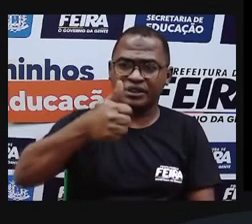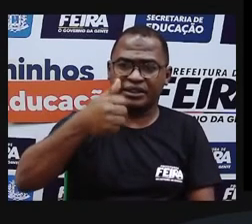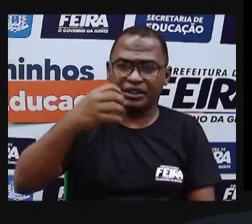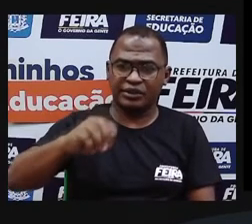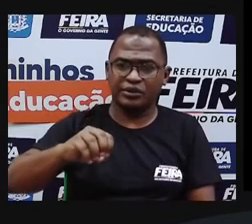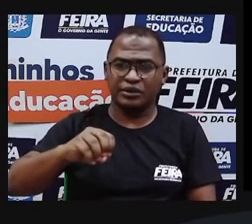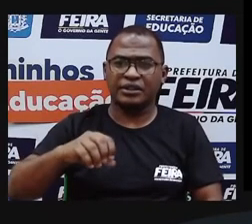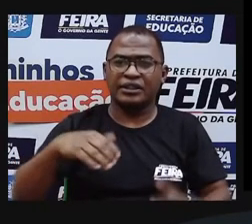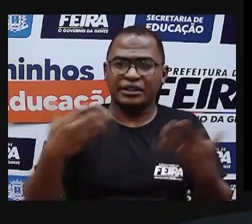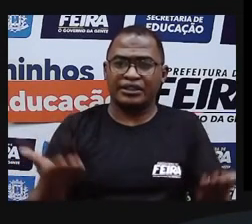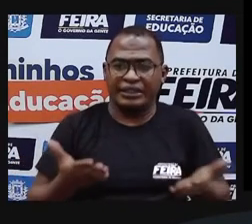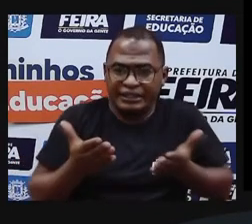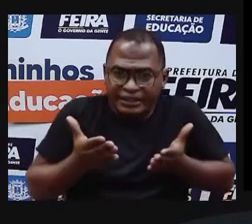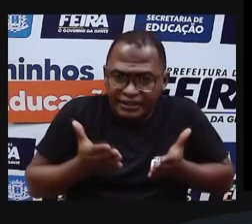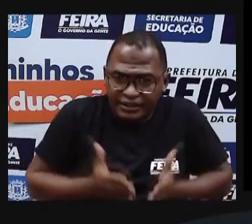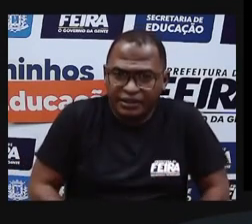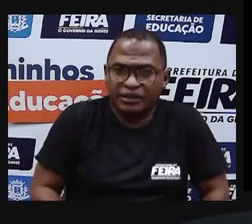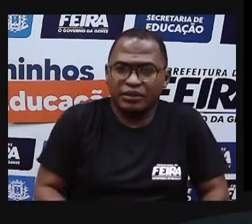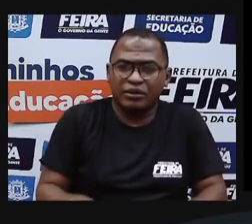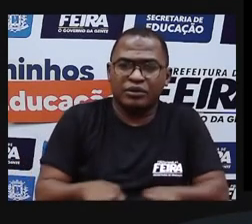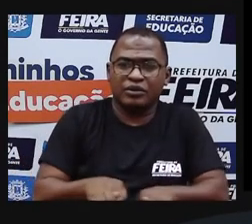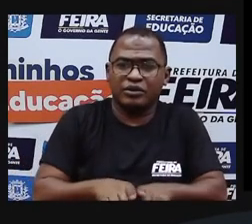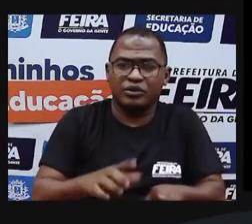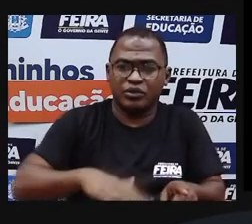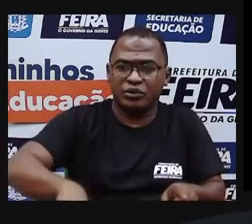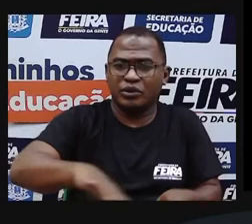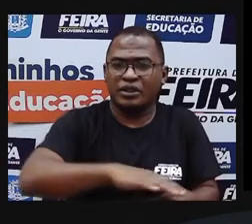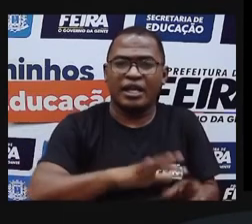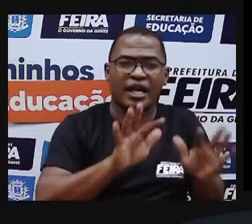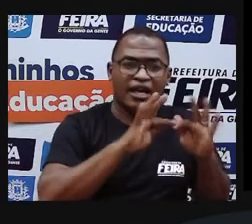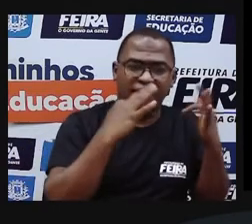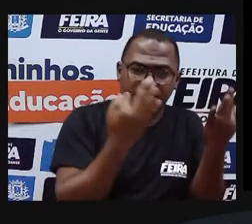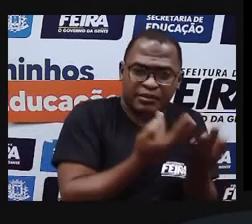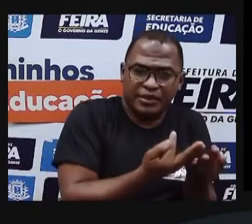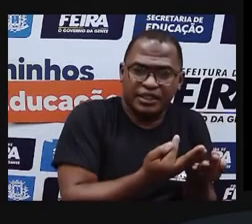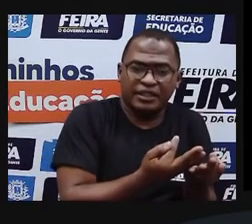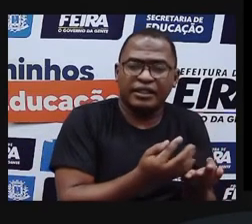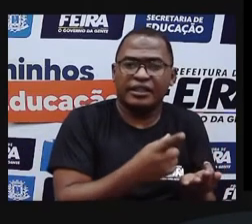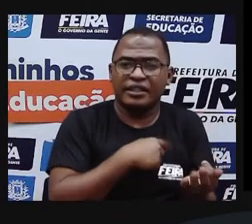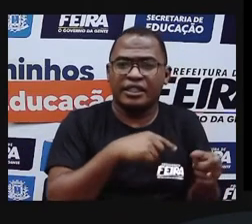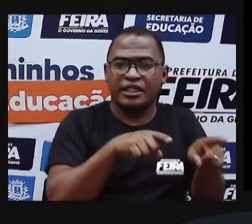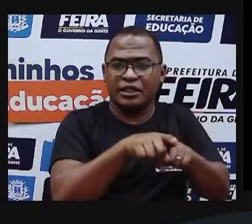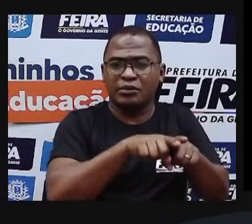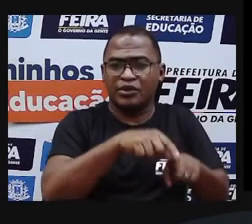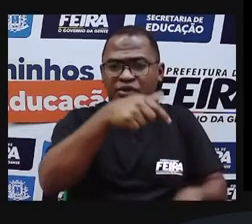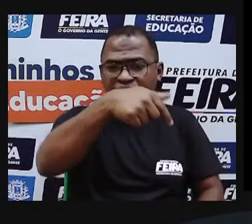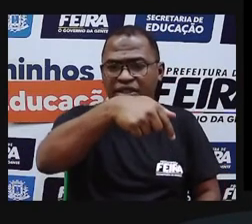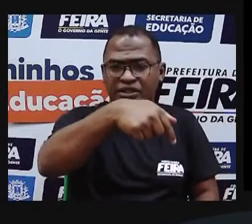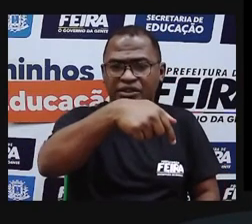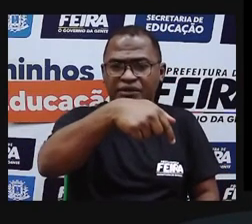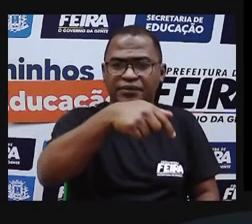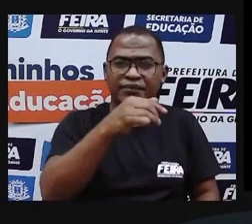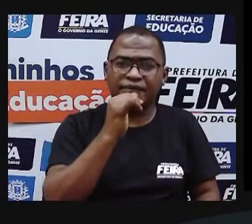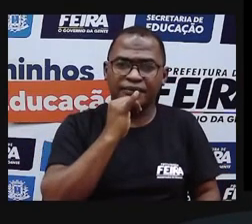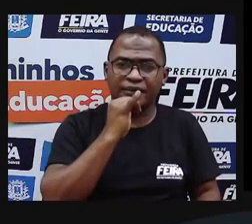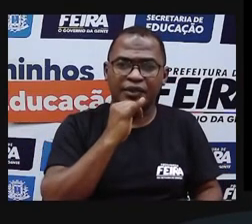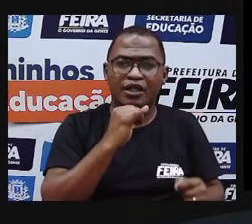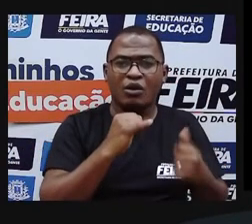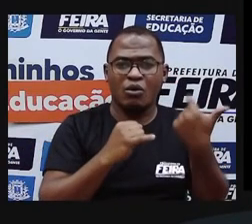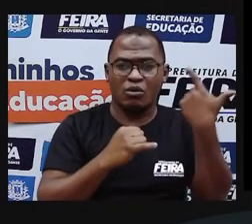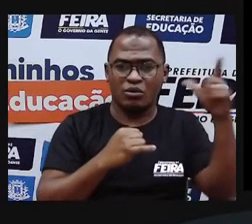Carolina cresceu em uma família com mais de 7 irmãos. A jovem recebeu o incentivo e ajuda de Maria